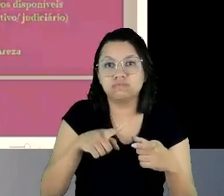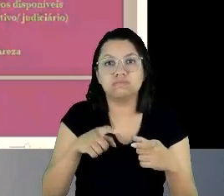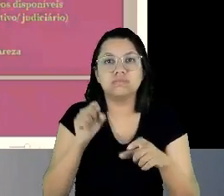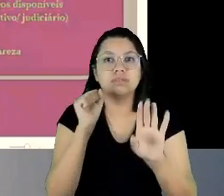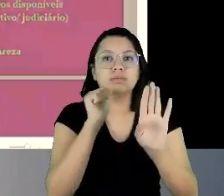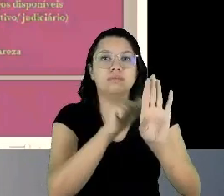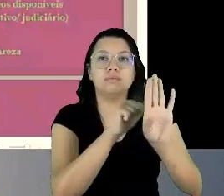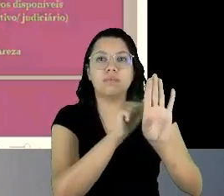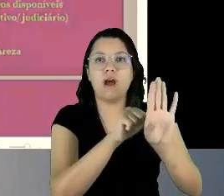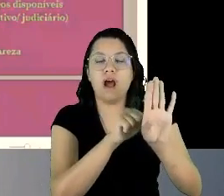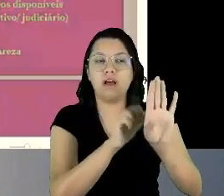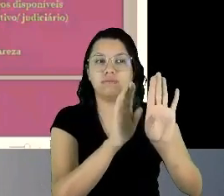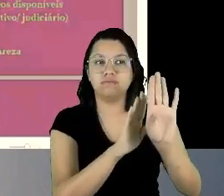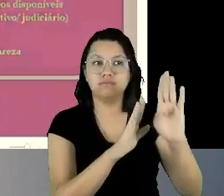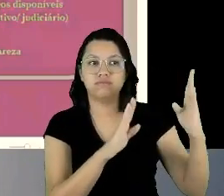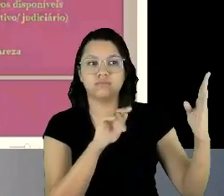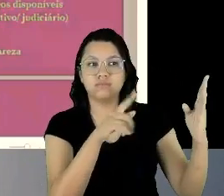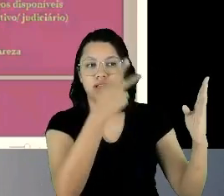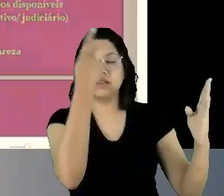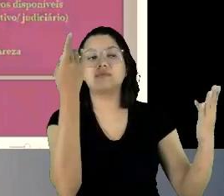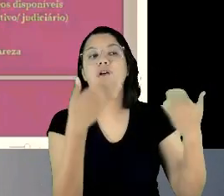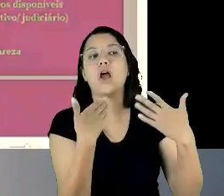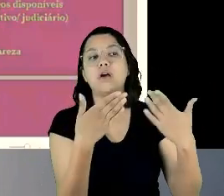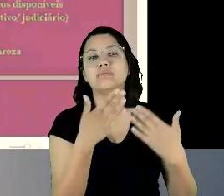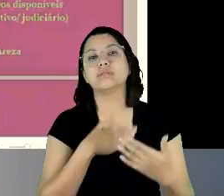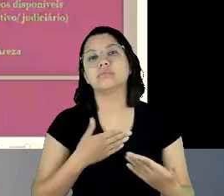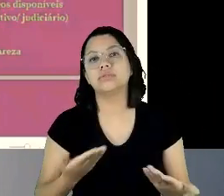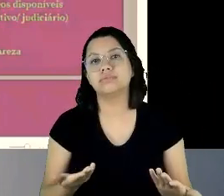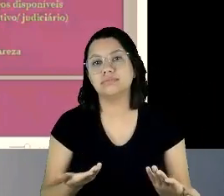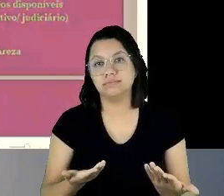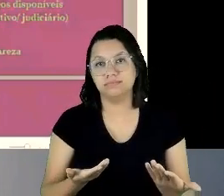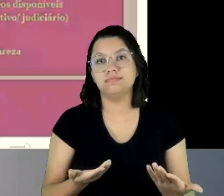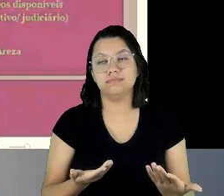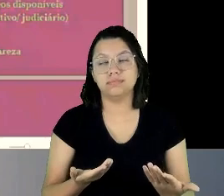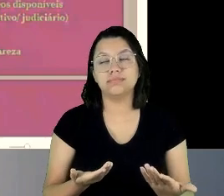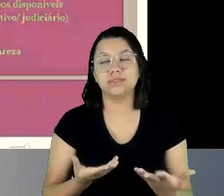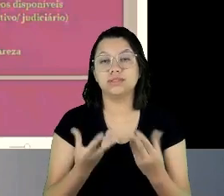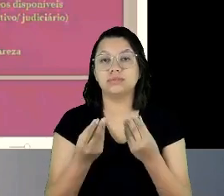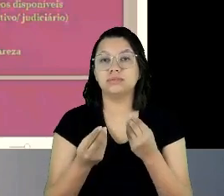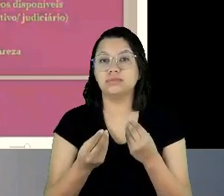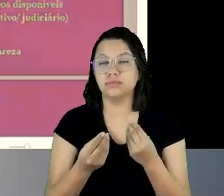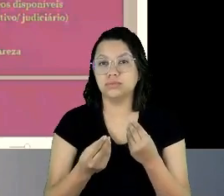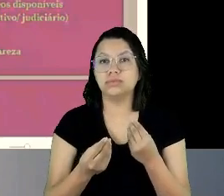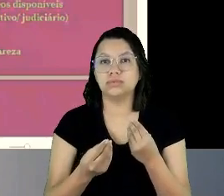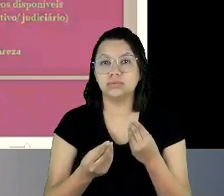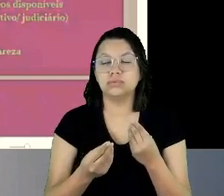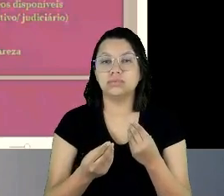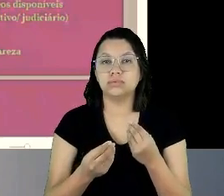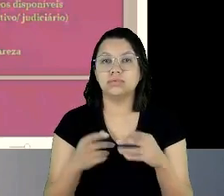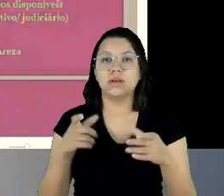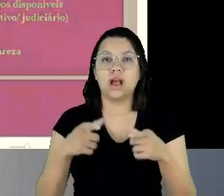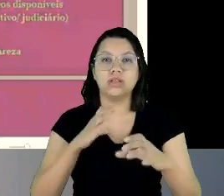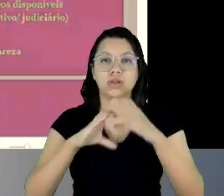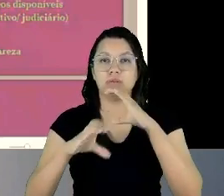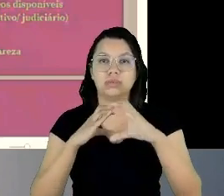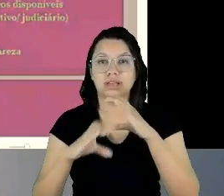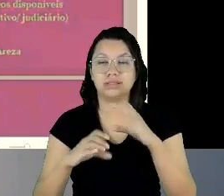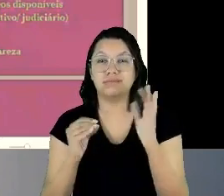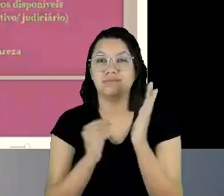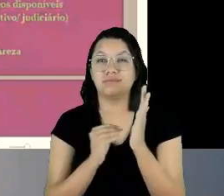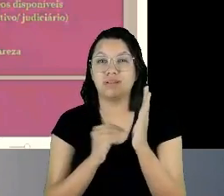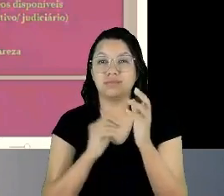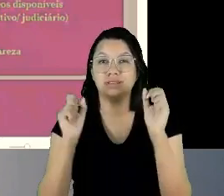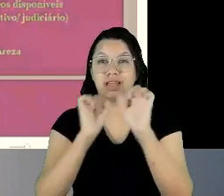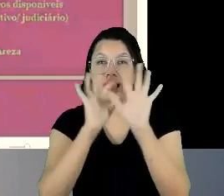que porta que ela vai bater e quem é que vai conversar com ela. Muitos canais de serviços também, mas pouca clareza,